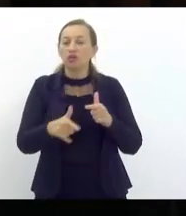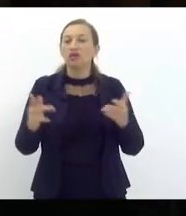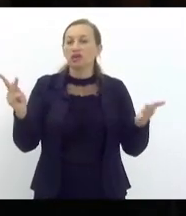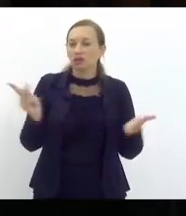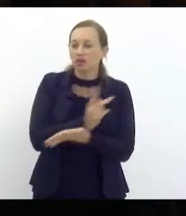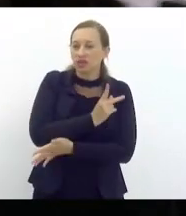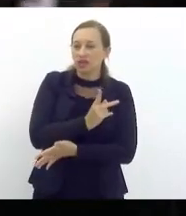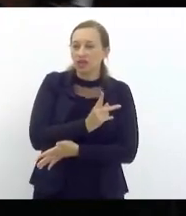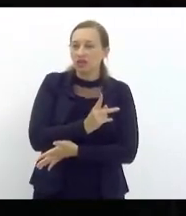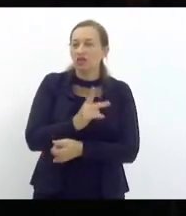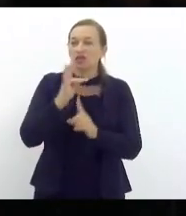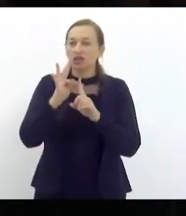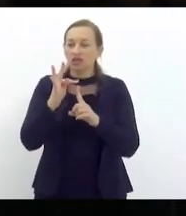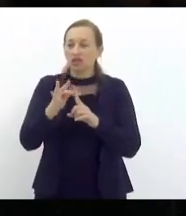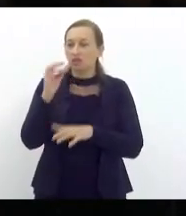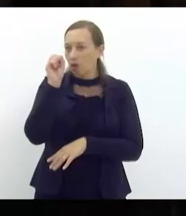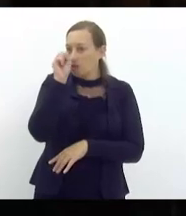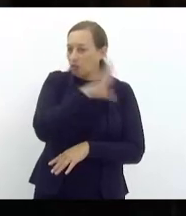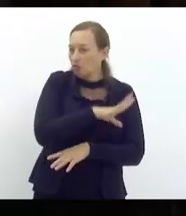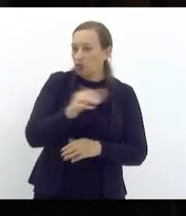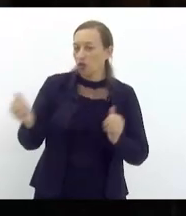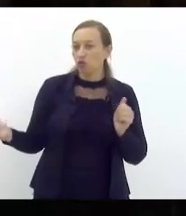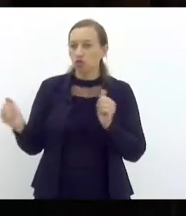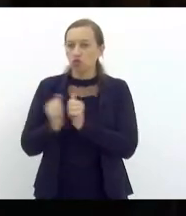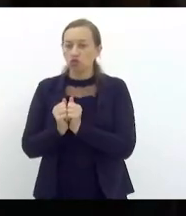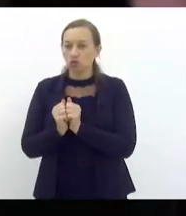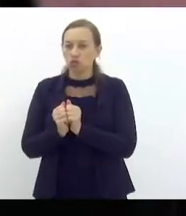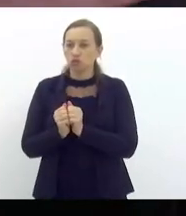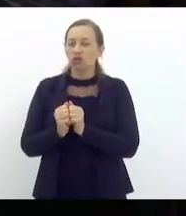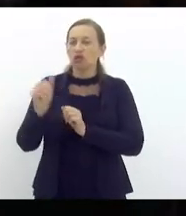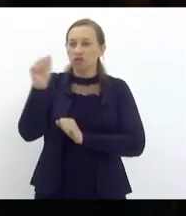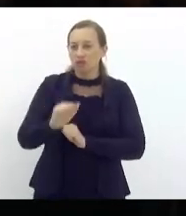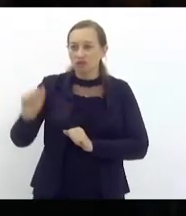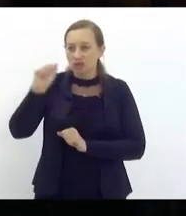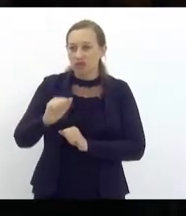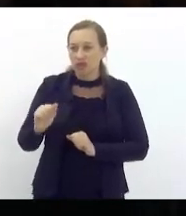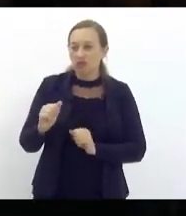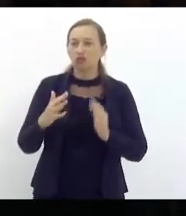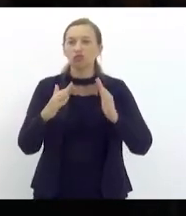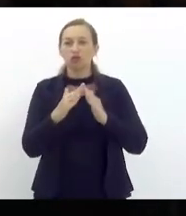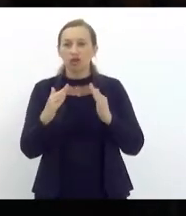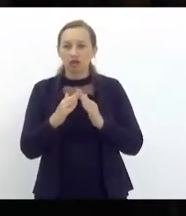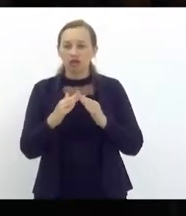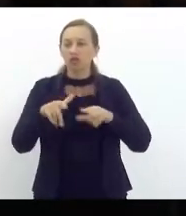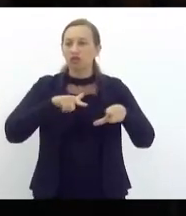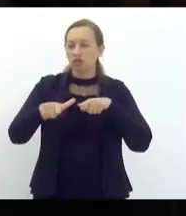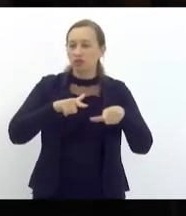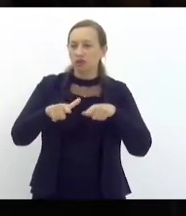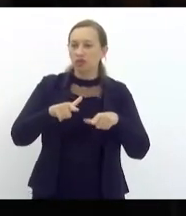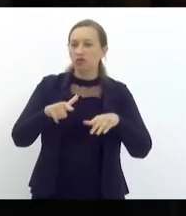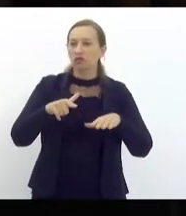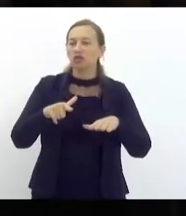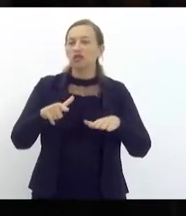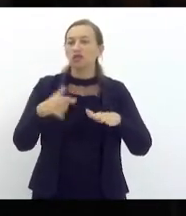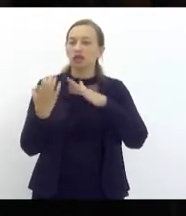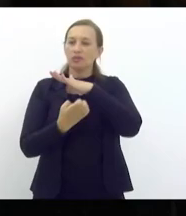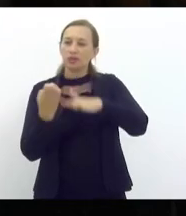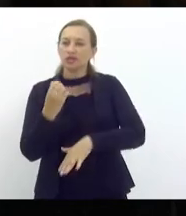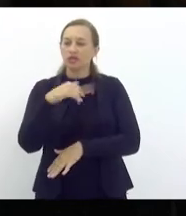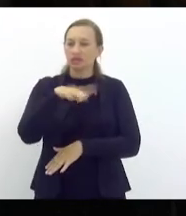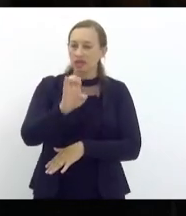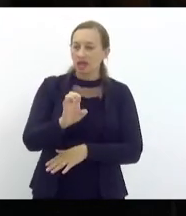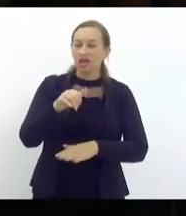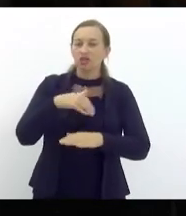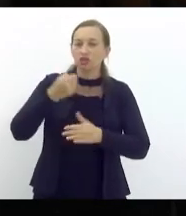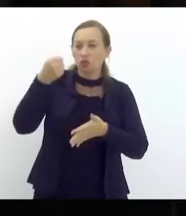é absurdo e eu me coloco ao lado das associações de moradores dos trabalhadores da cidade de todos os movimentos sociais que